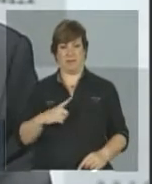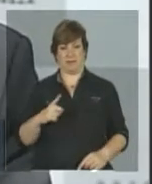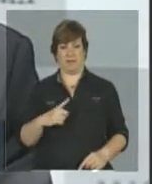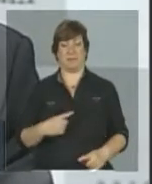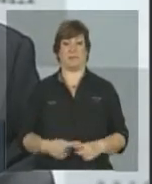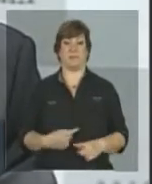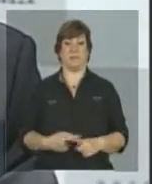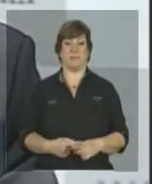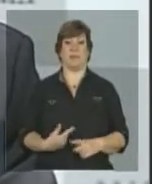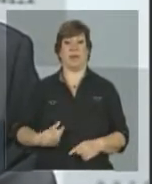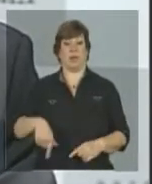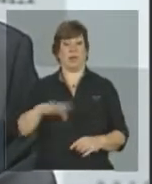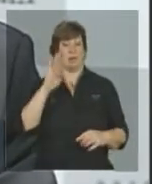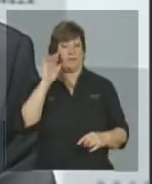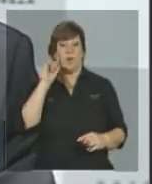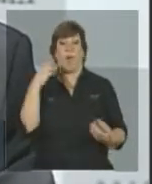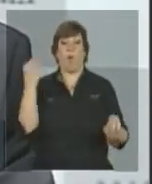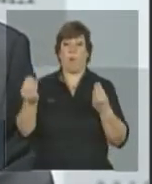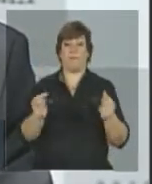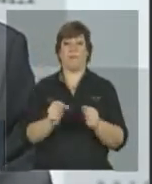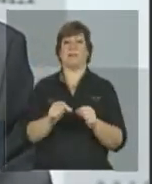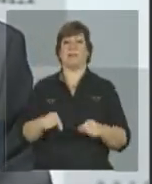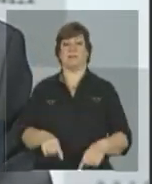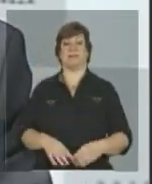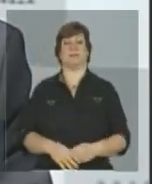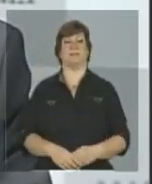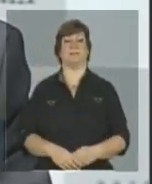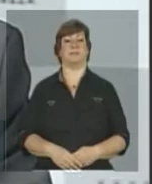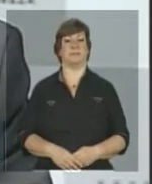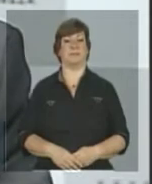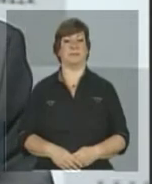nós podemos atender isso, né?